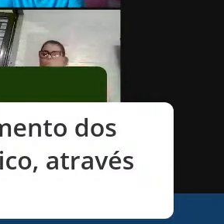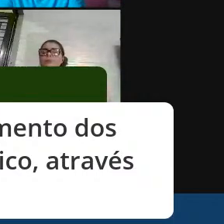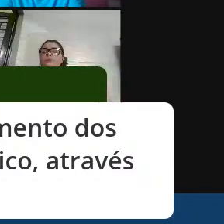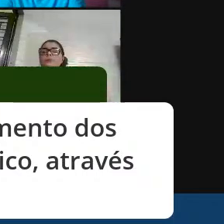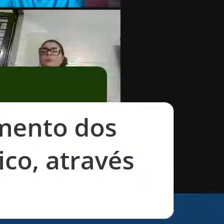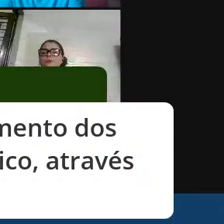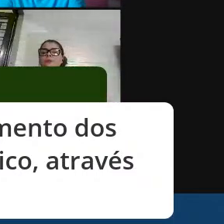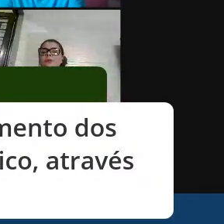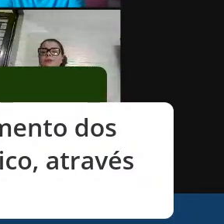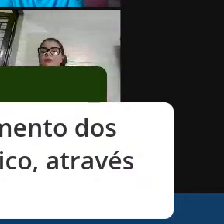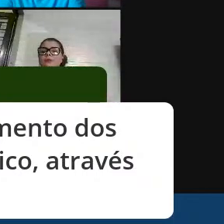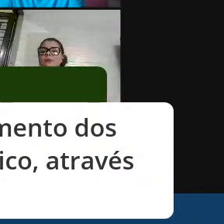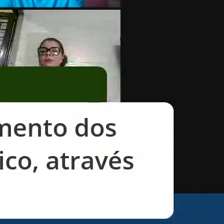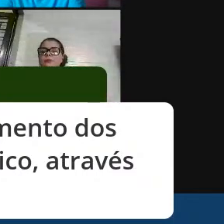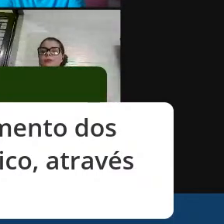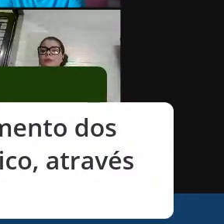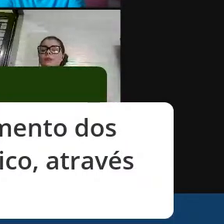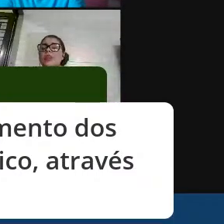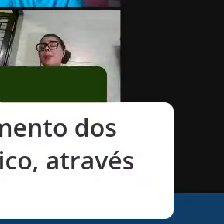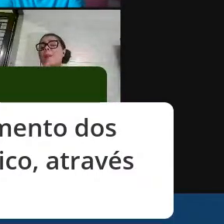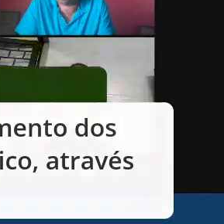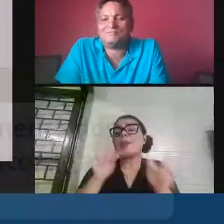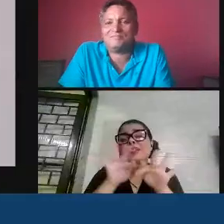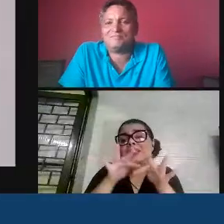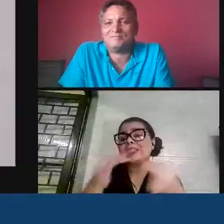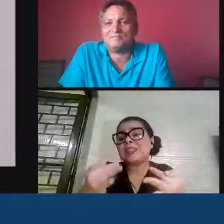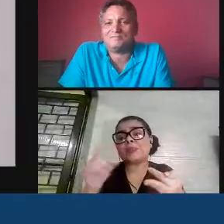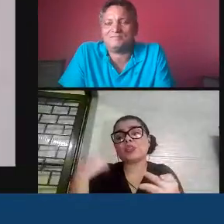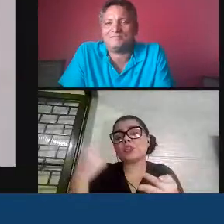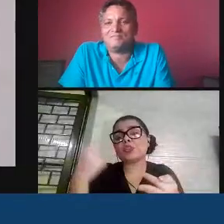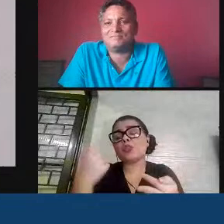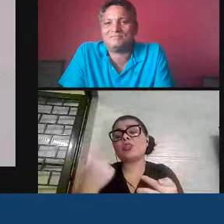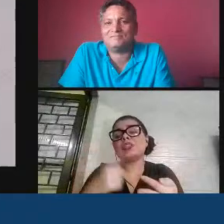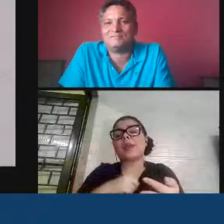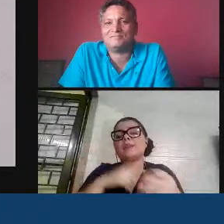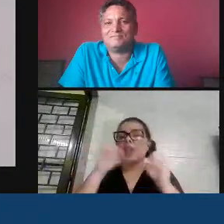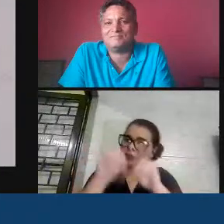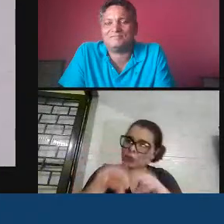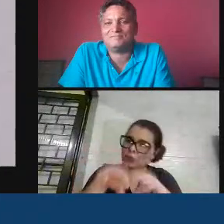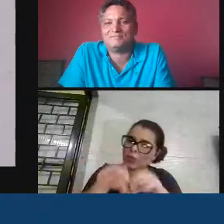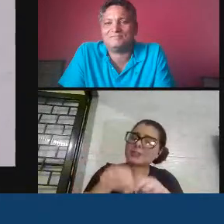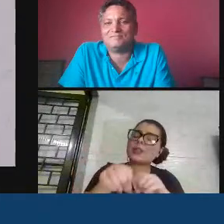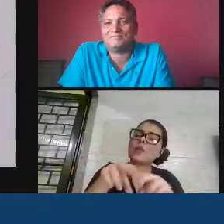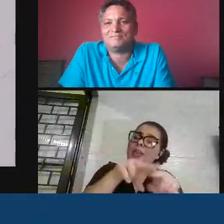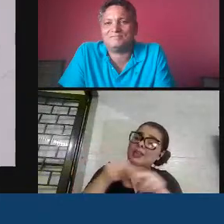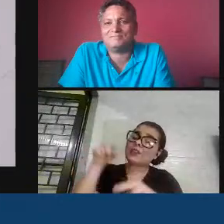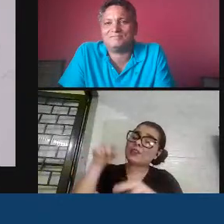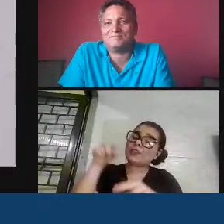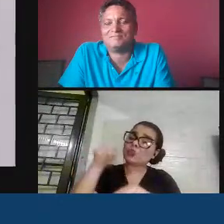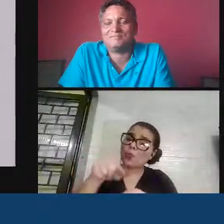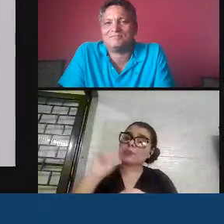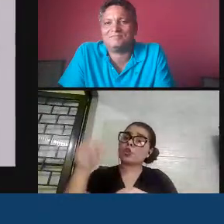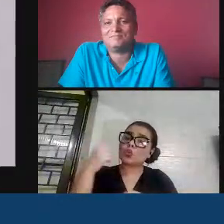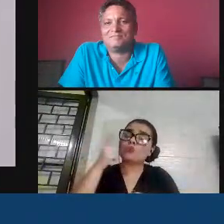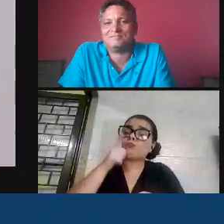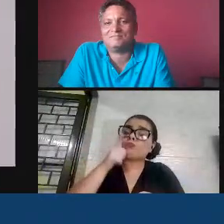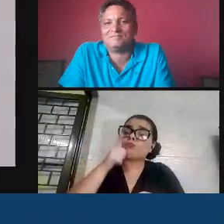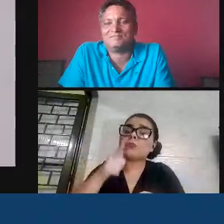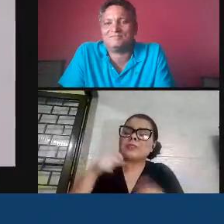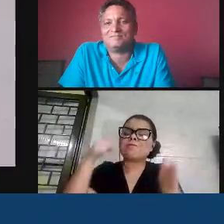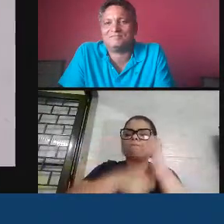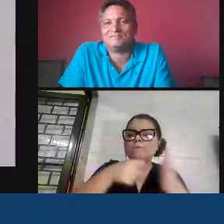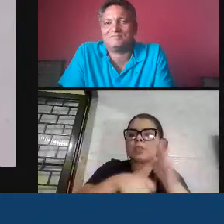mais simples que a gente tem, que é a educação. E, através dela, a gente pode combater, sim, e mudar a realidade